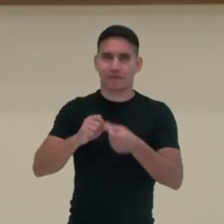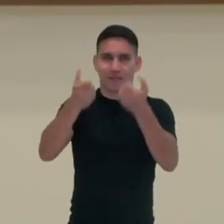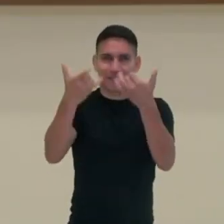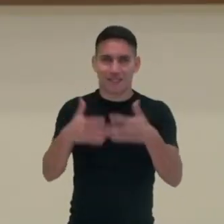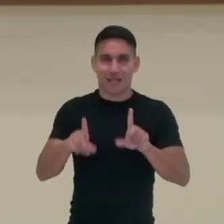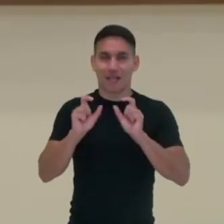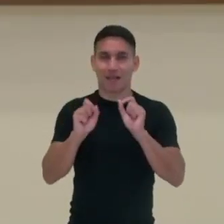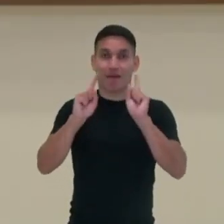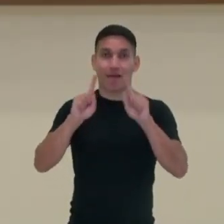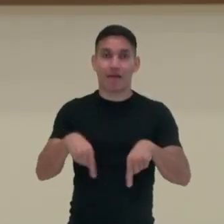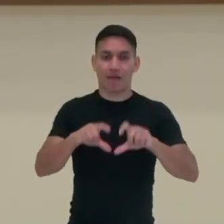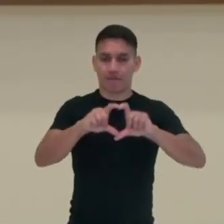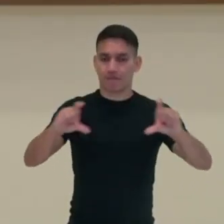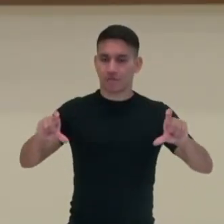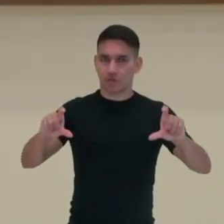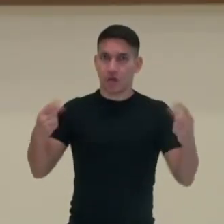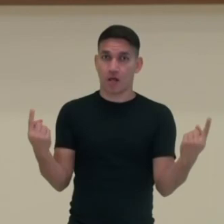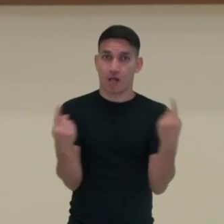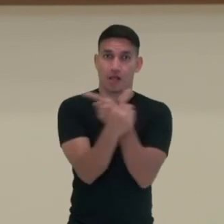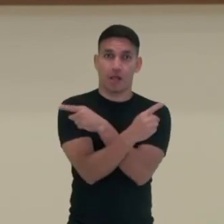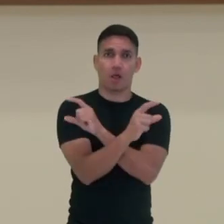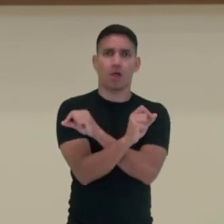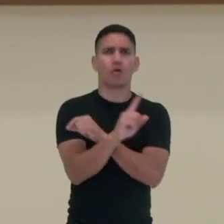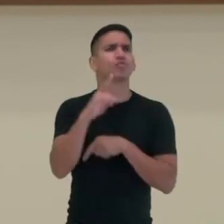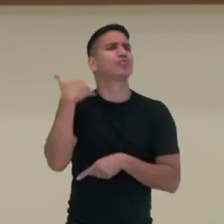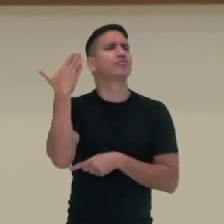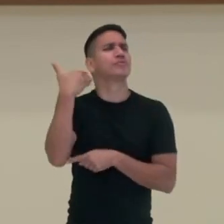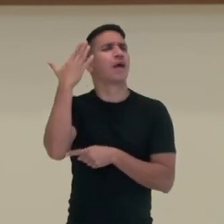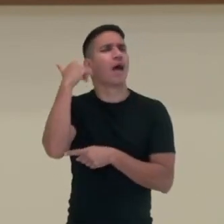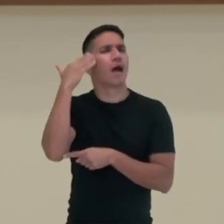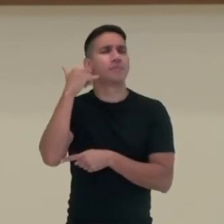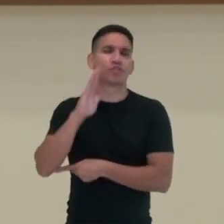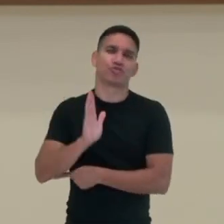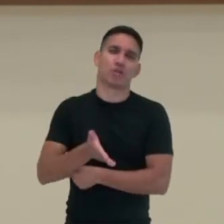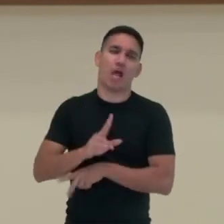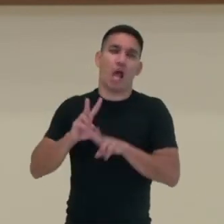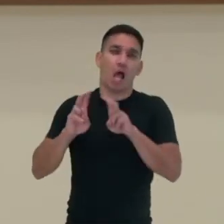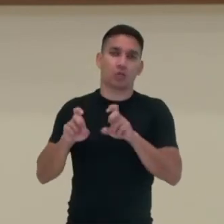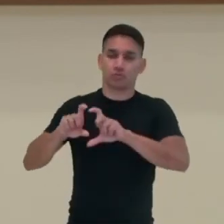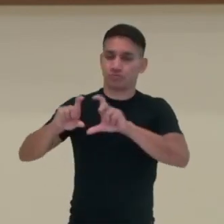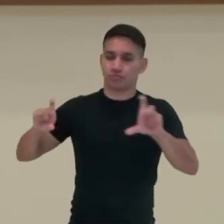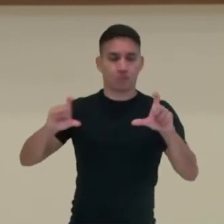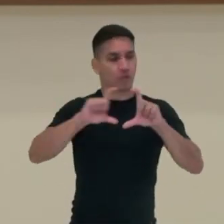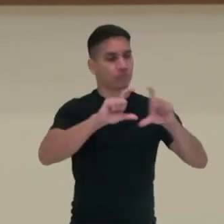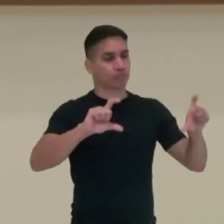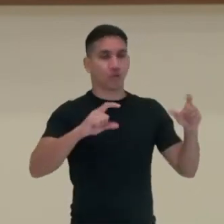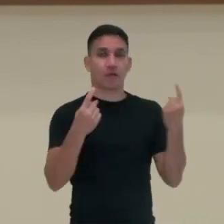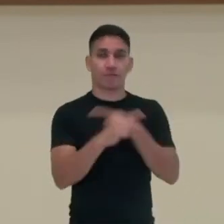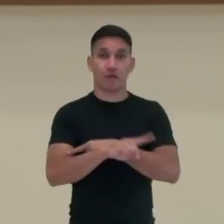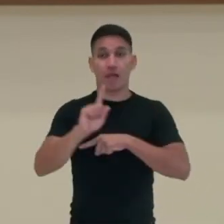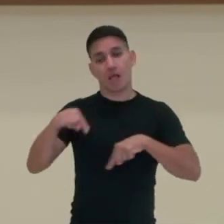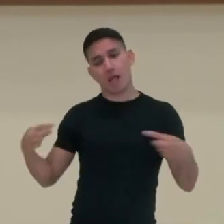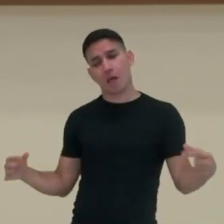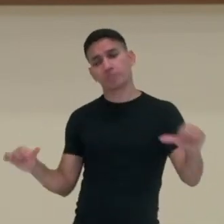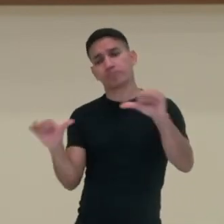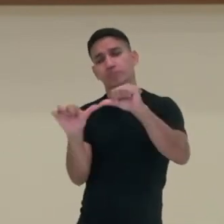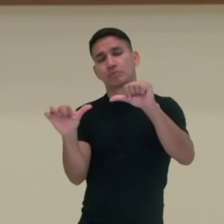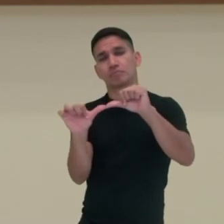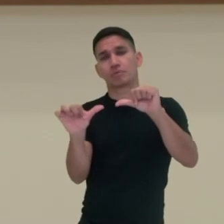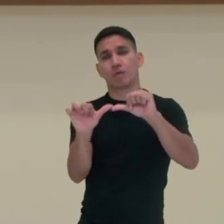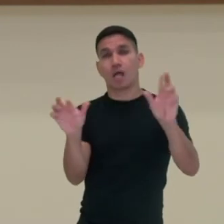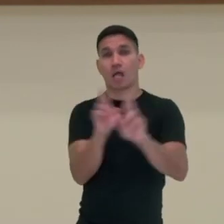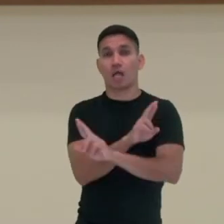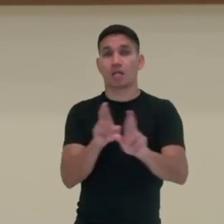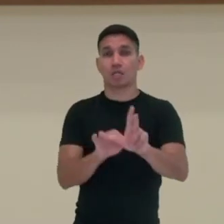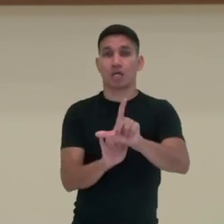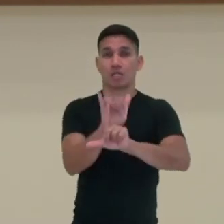sobre as funções inversas. O que nós sabemos das funções inversas? Que elas são simétricas em relação à reta